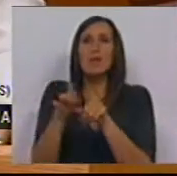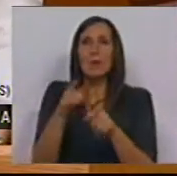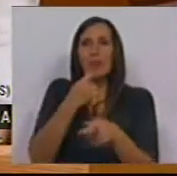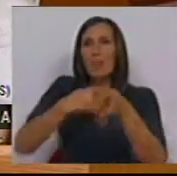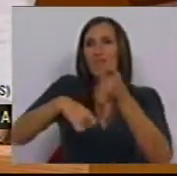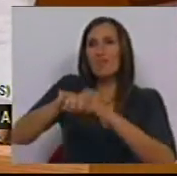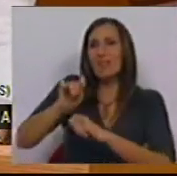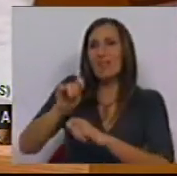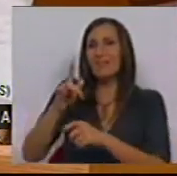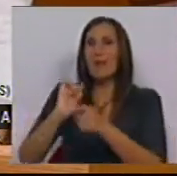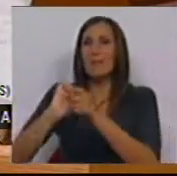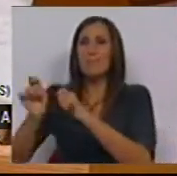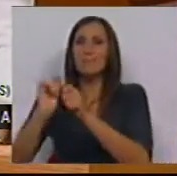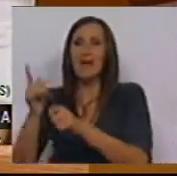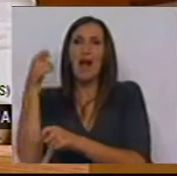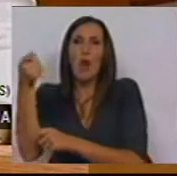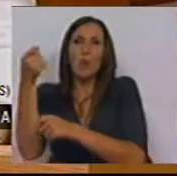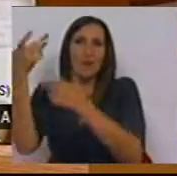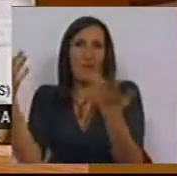motos. E